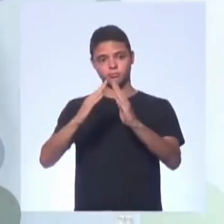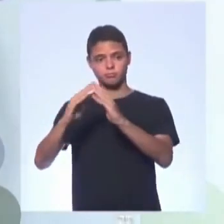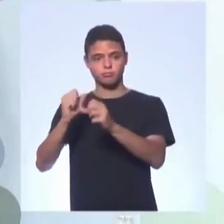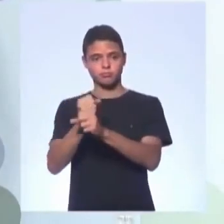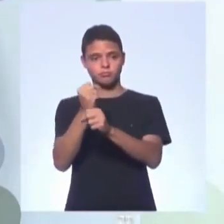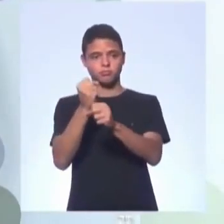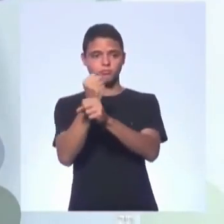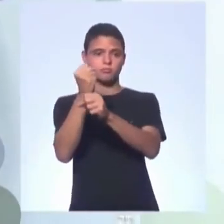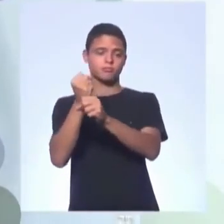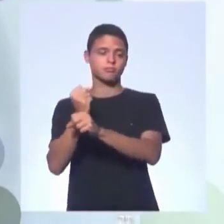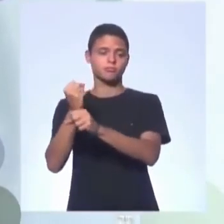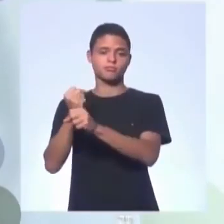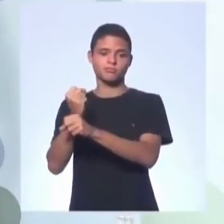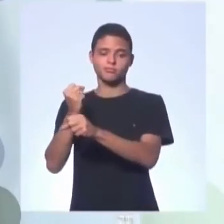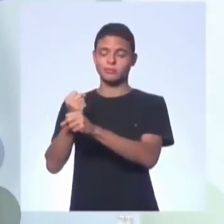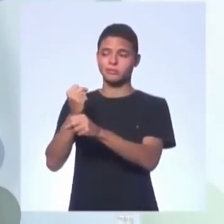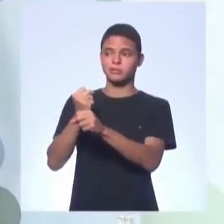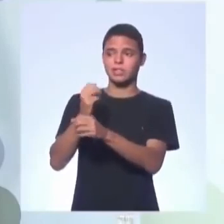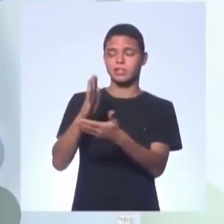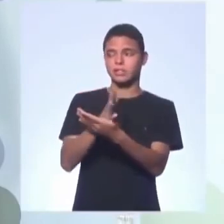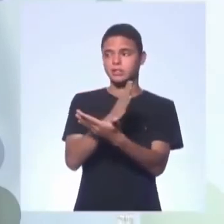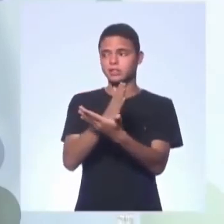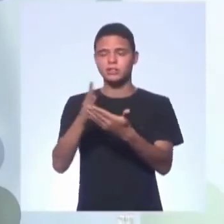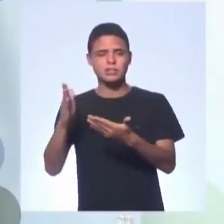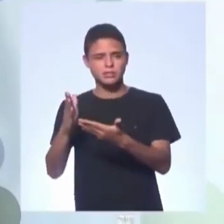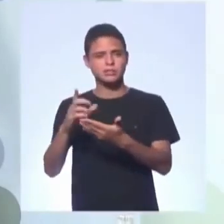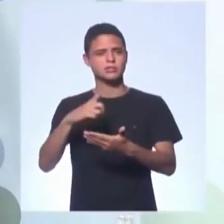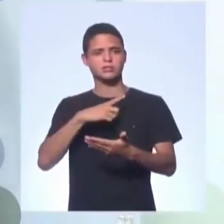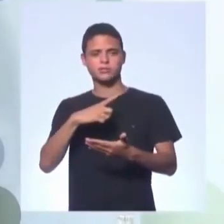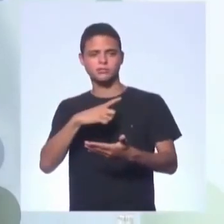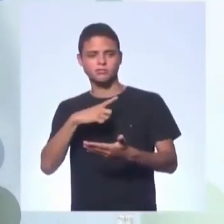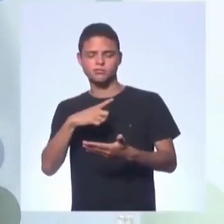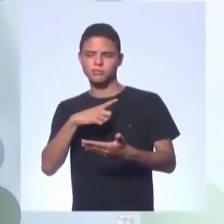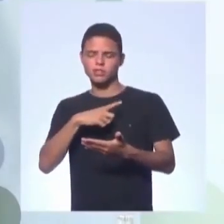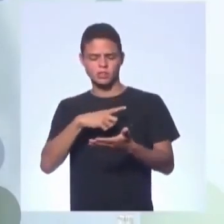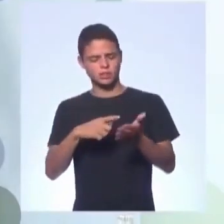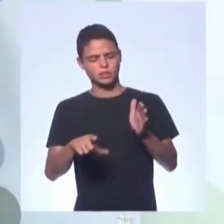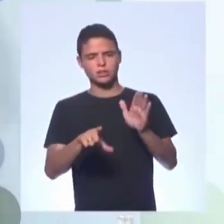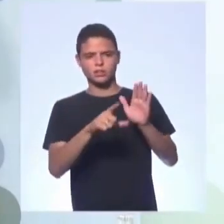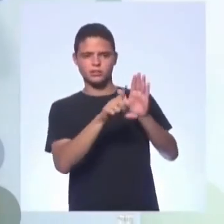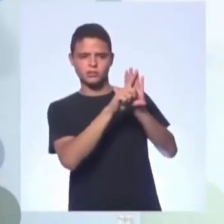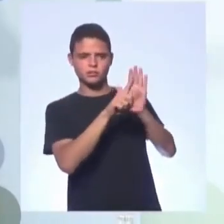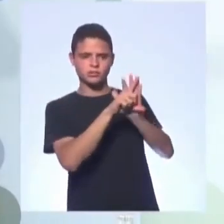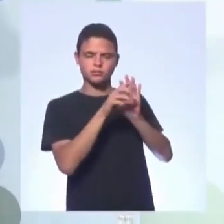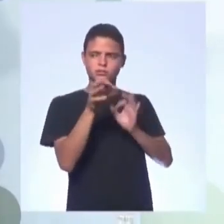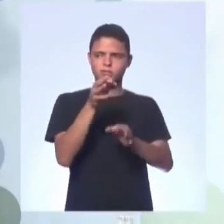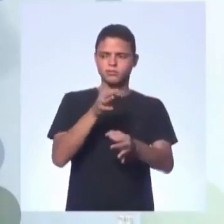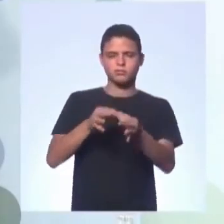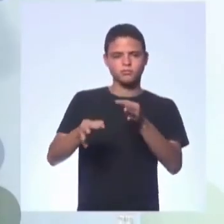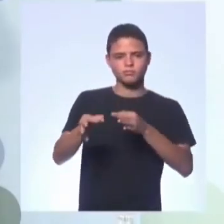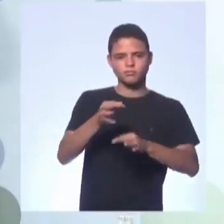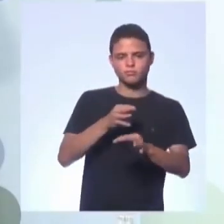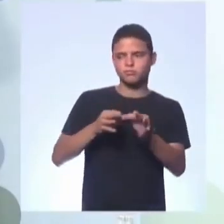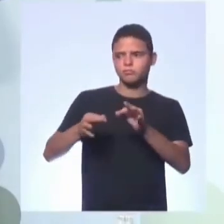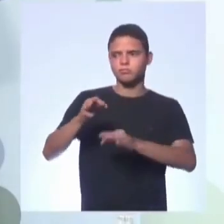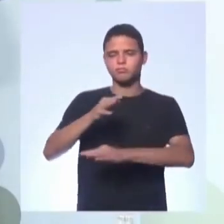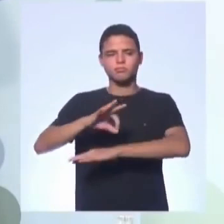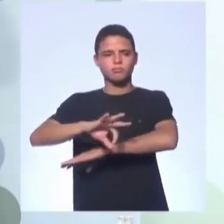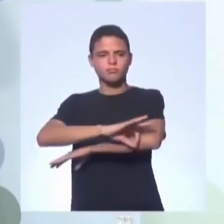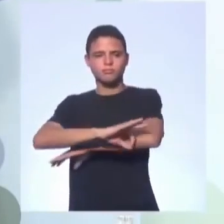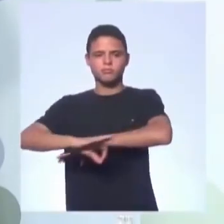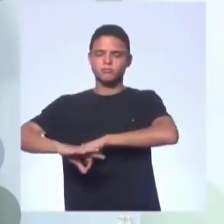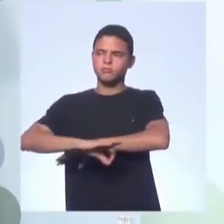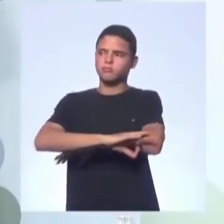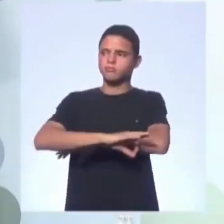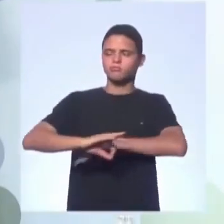de formas aí, né, aleatórias, né? Não se teve uma planta, não se teve lá, né, uma engenharia, né, para se